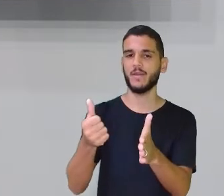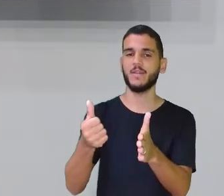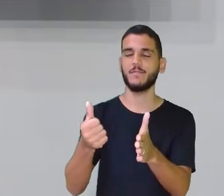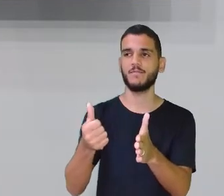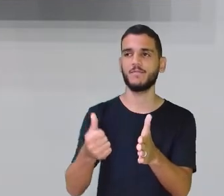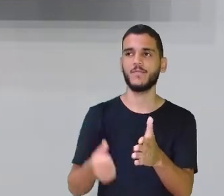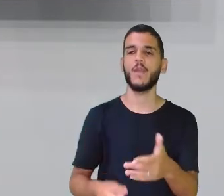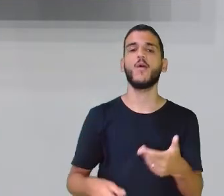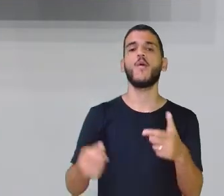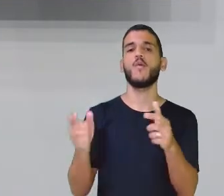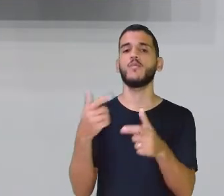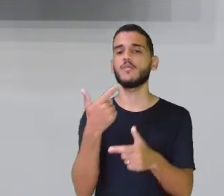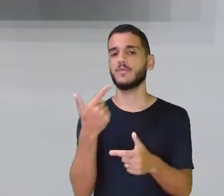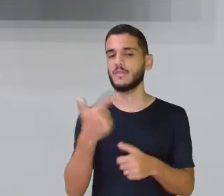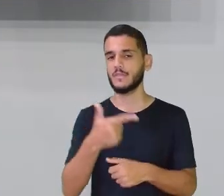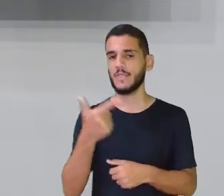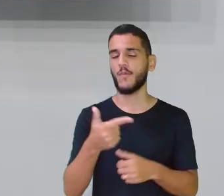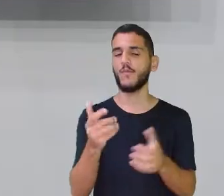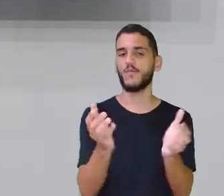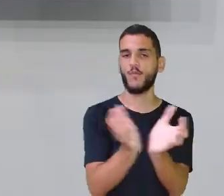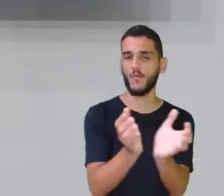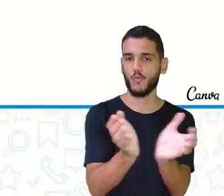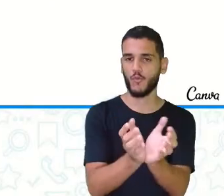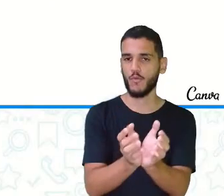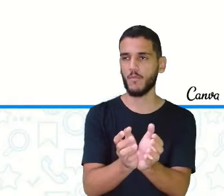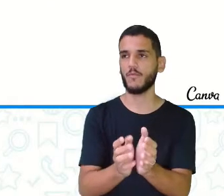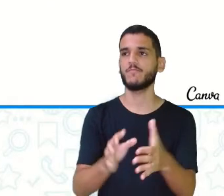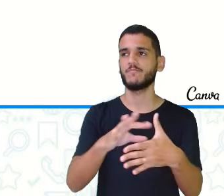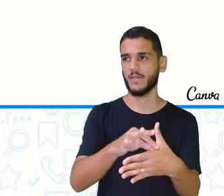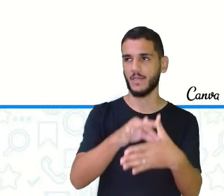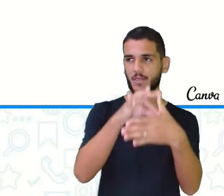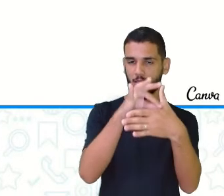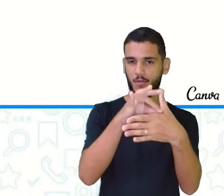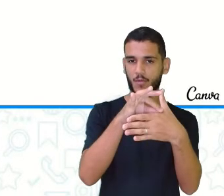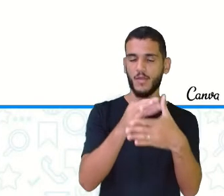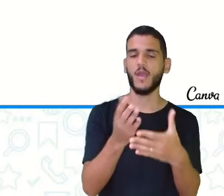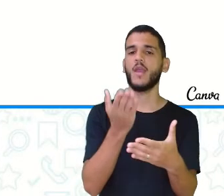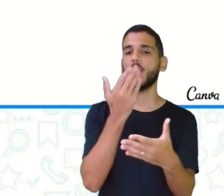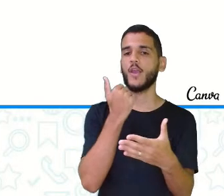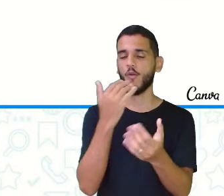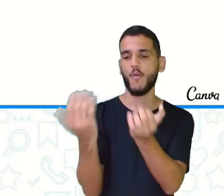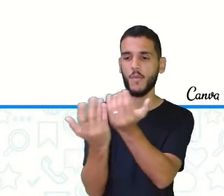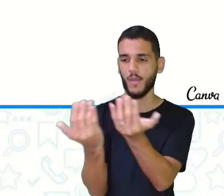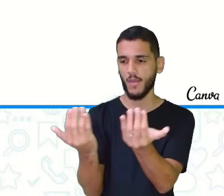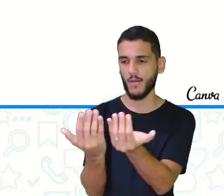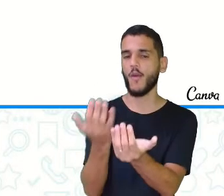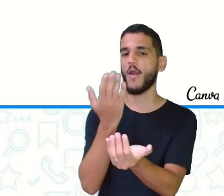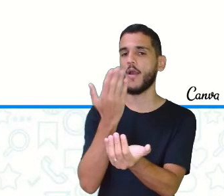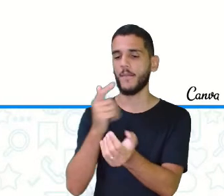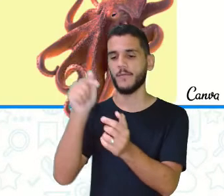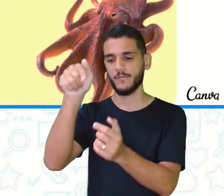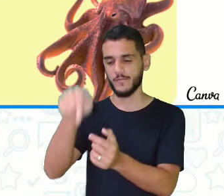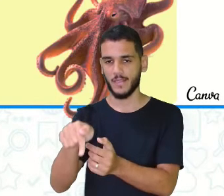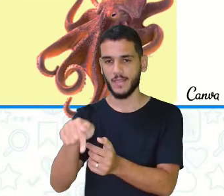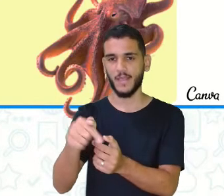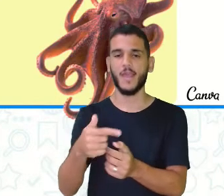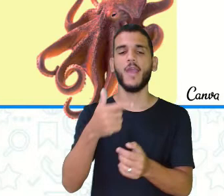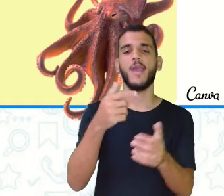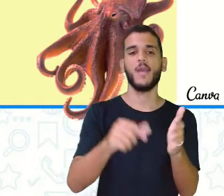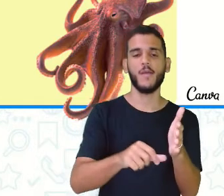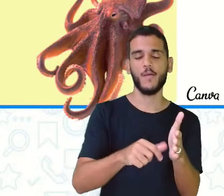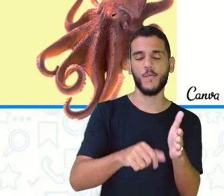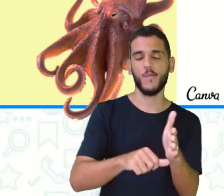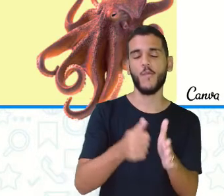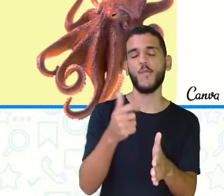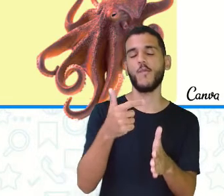Os carnívoros, que se alimentam dos consumidores primários, são chamados de consumidores secundários.